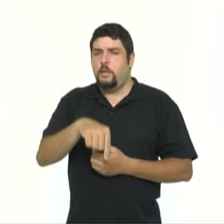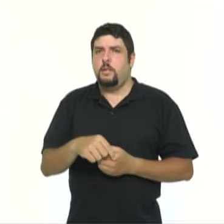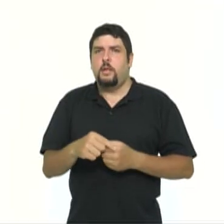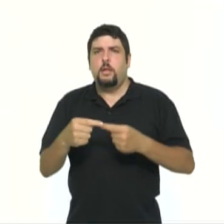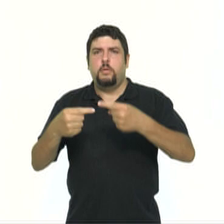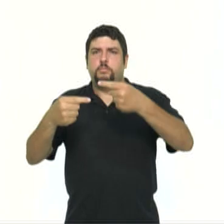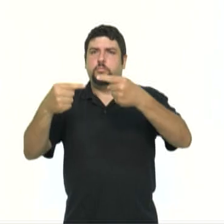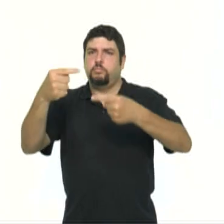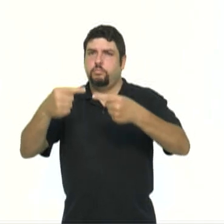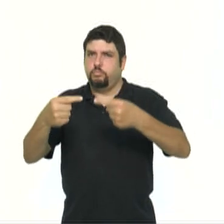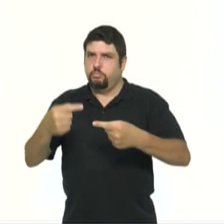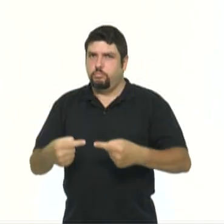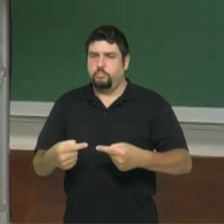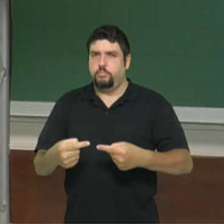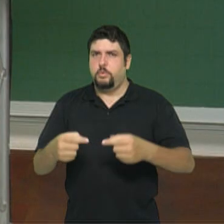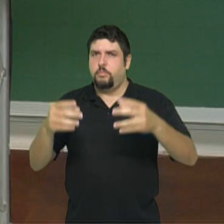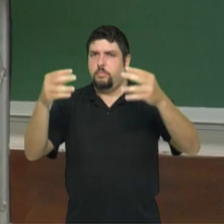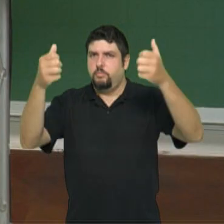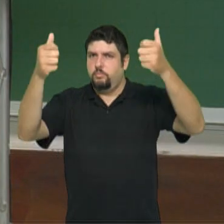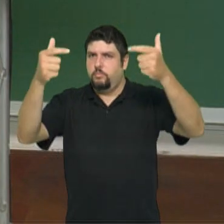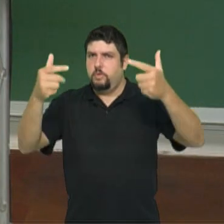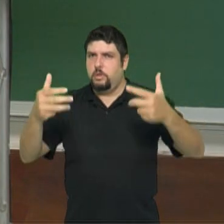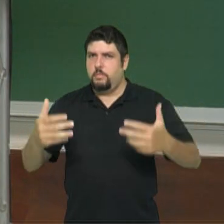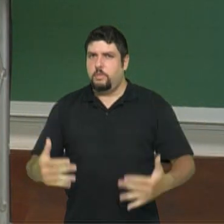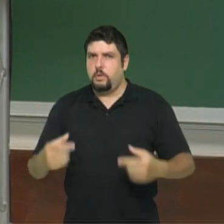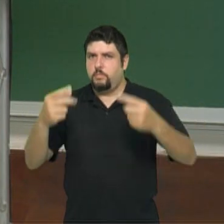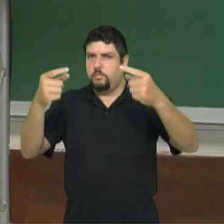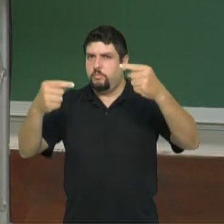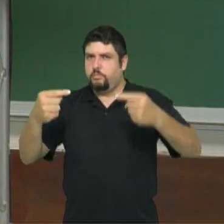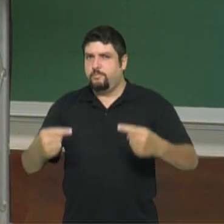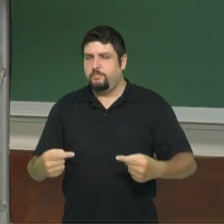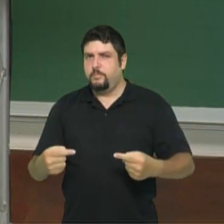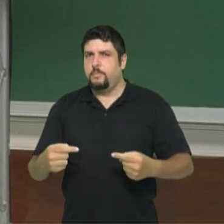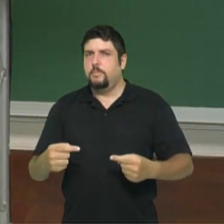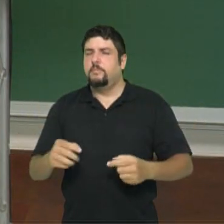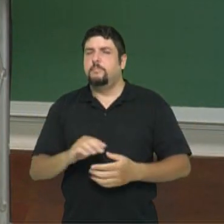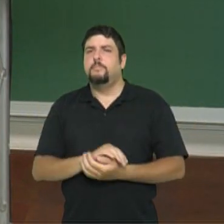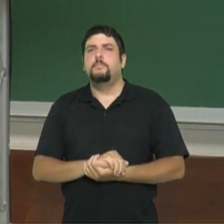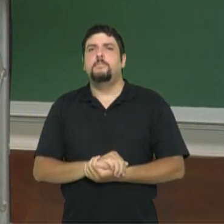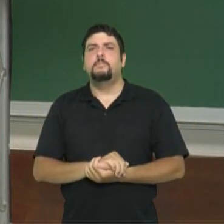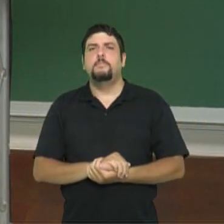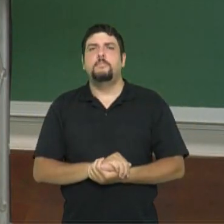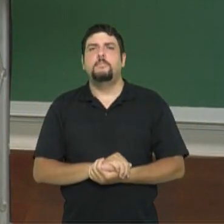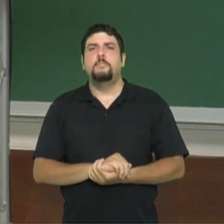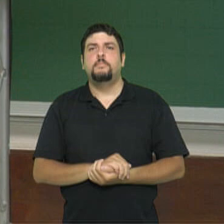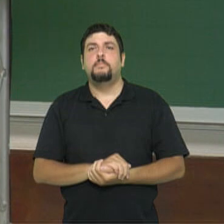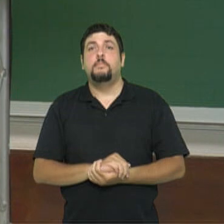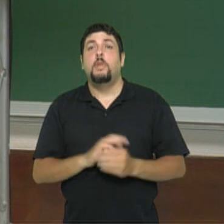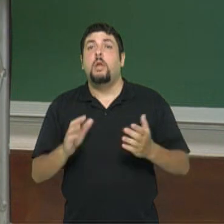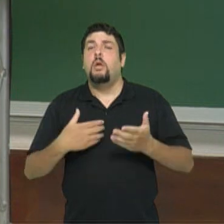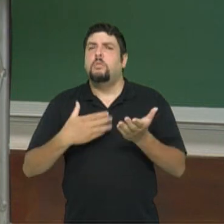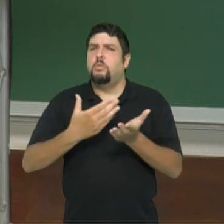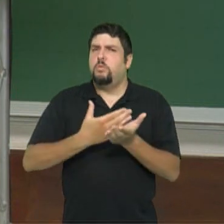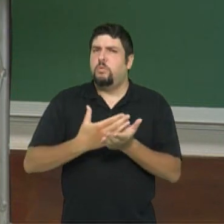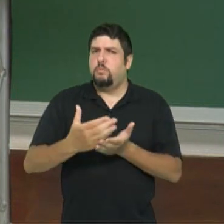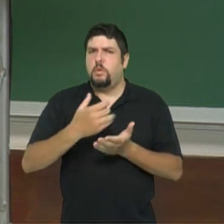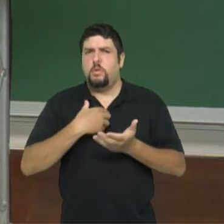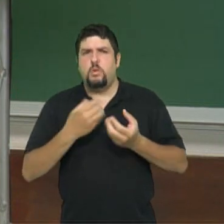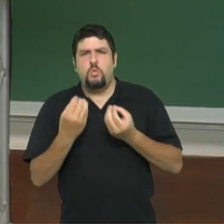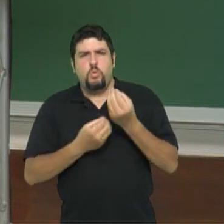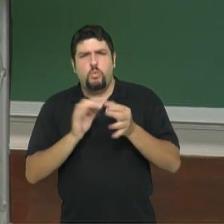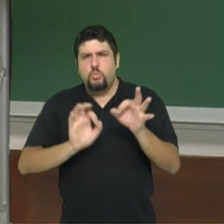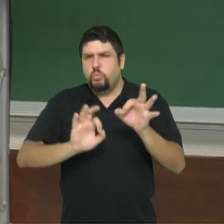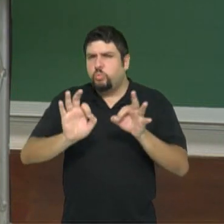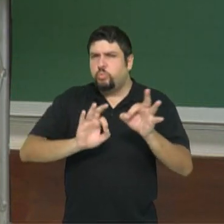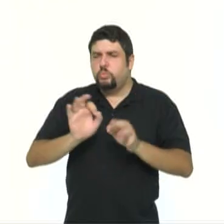dissertativo argumentativo. Lembram disso? Já vamos falar sobre isso. E já vamos começar com a atividade para esquentar aí,